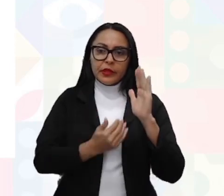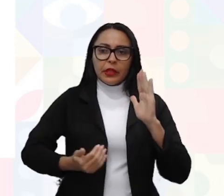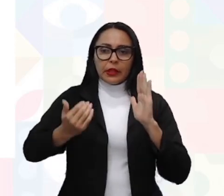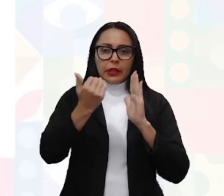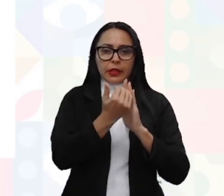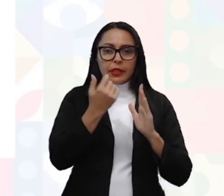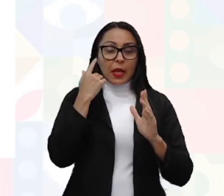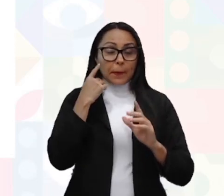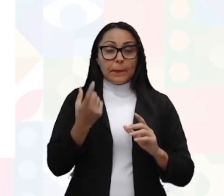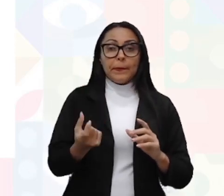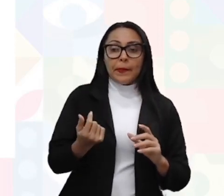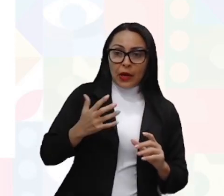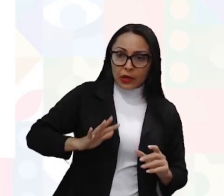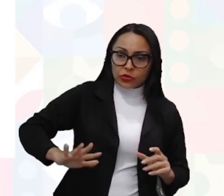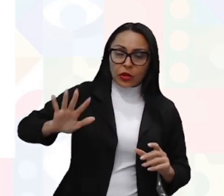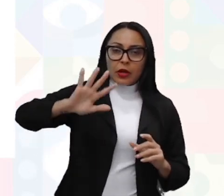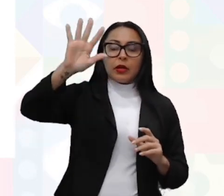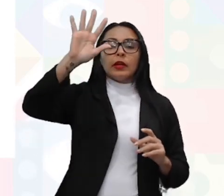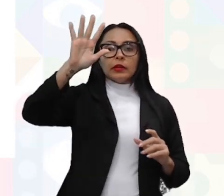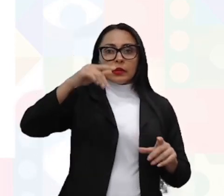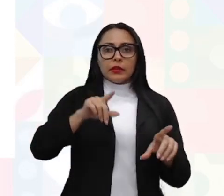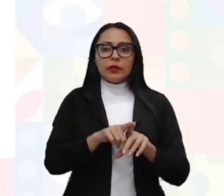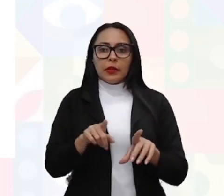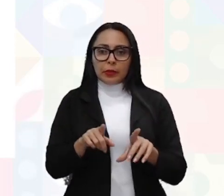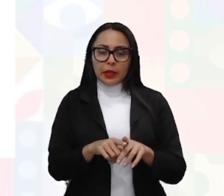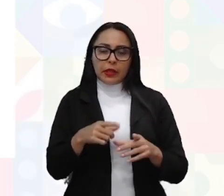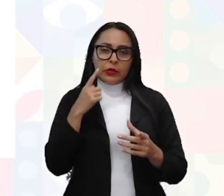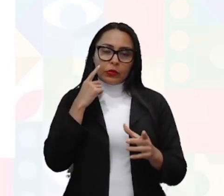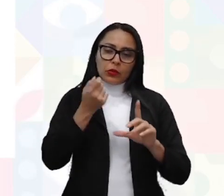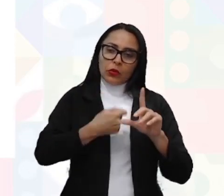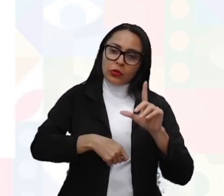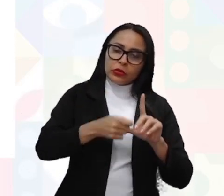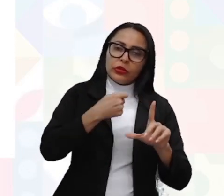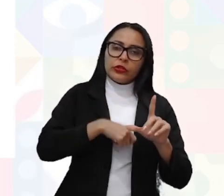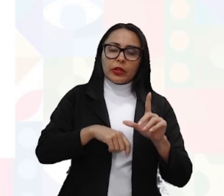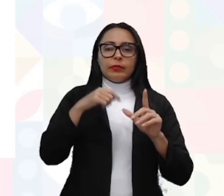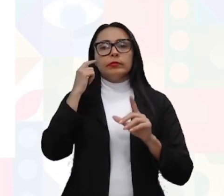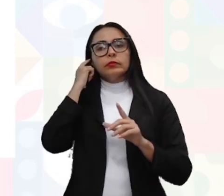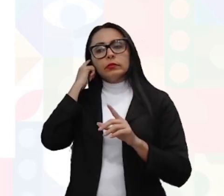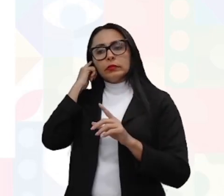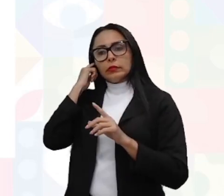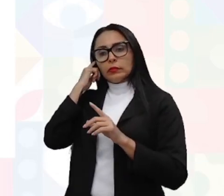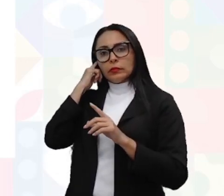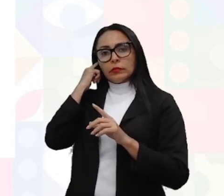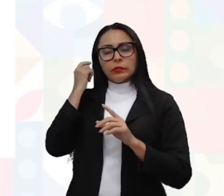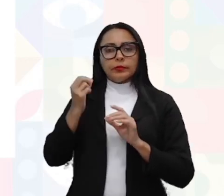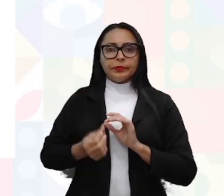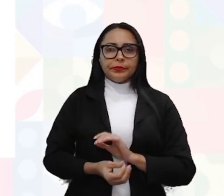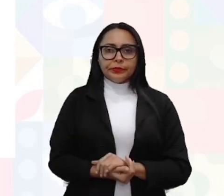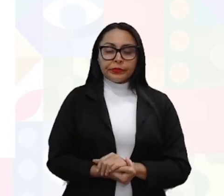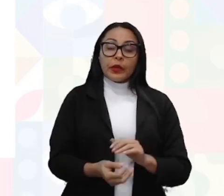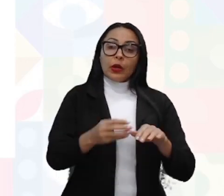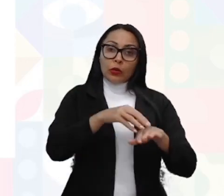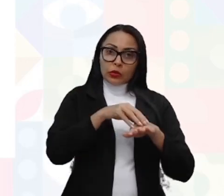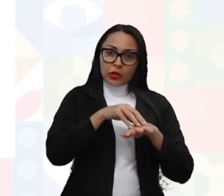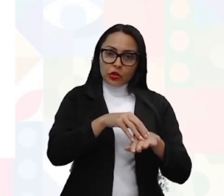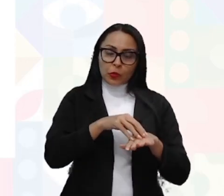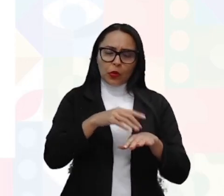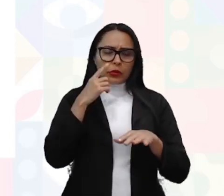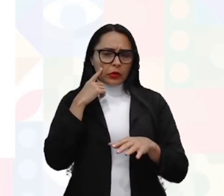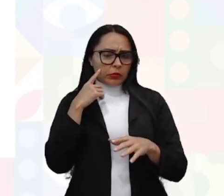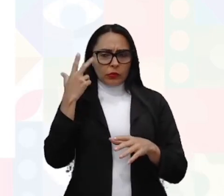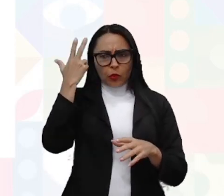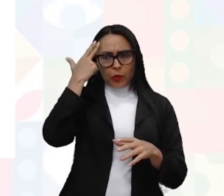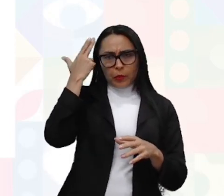mais cara da gestão logística, uma das principais atividades logísticas. O transporte, em um sentido geral,